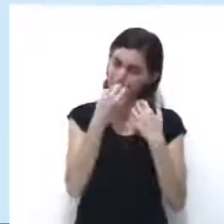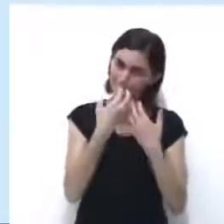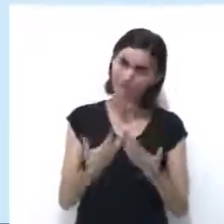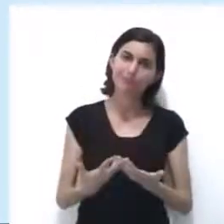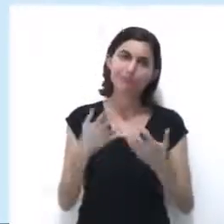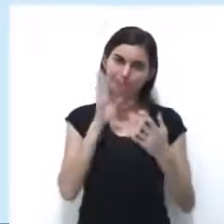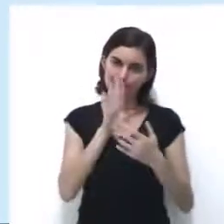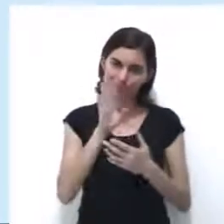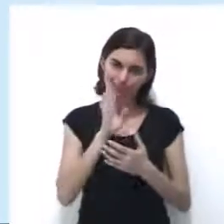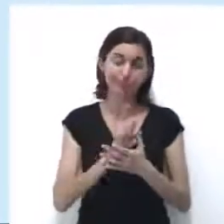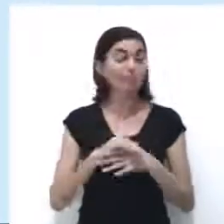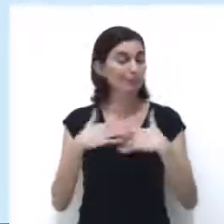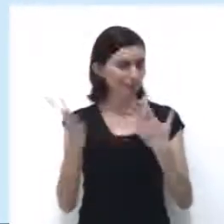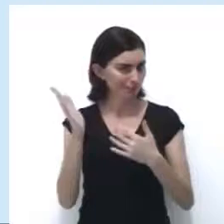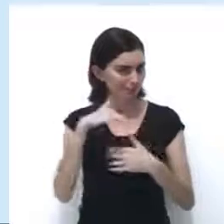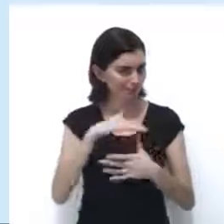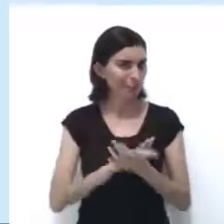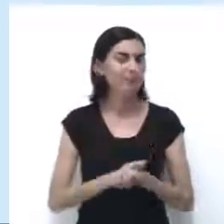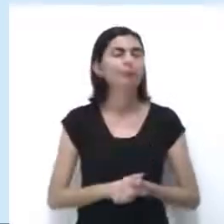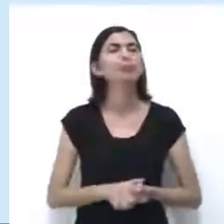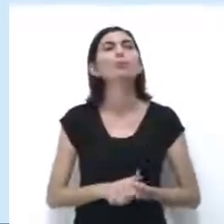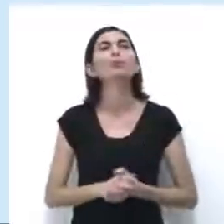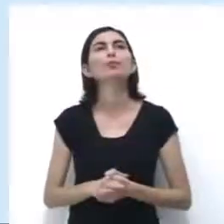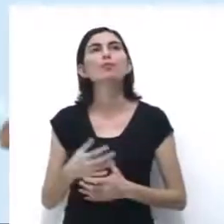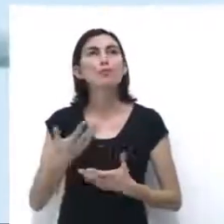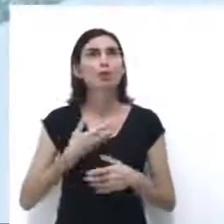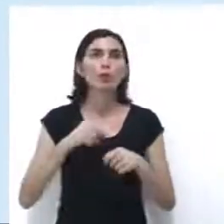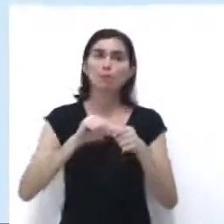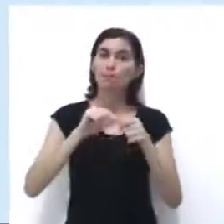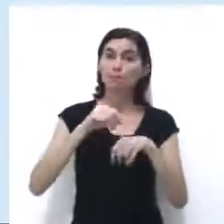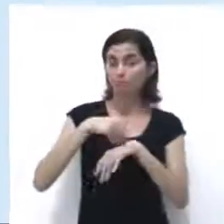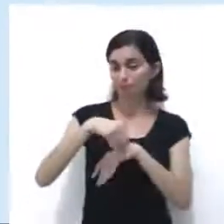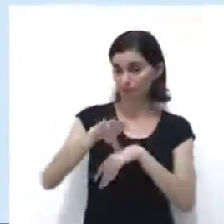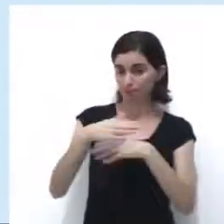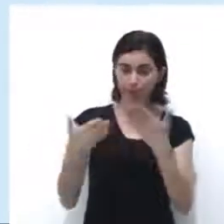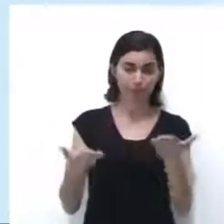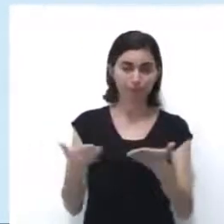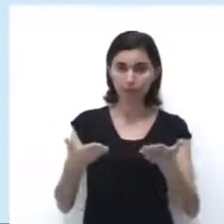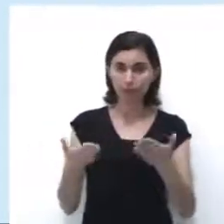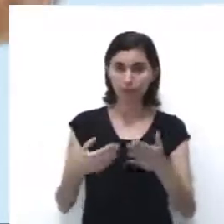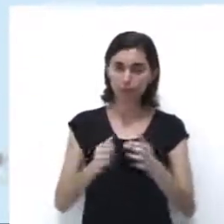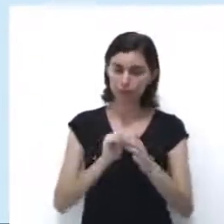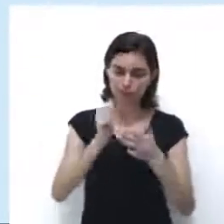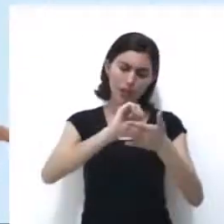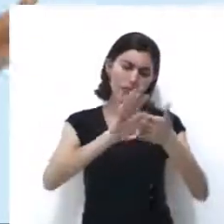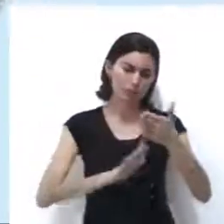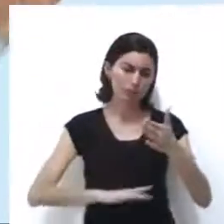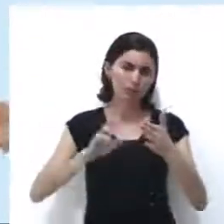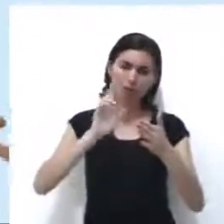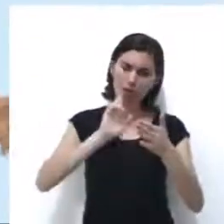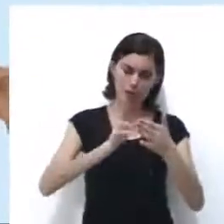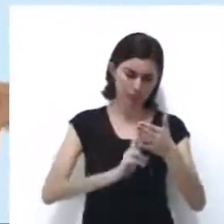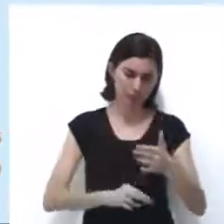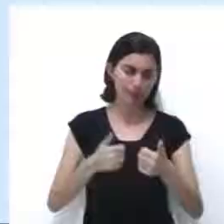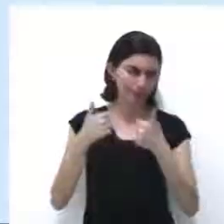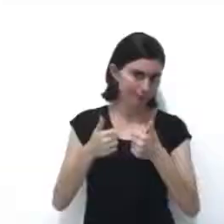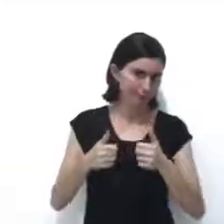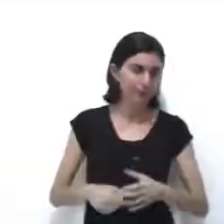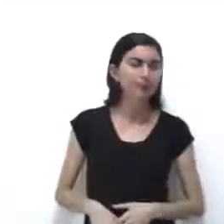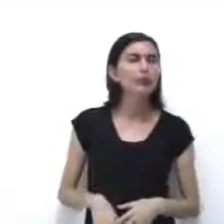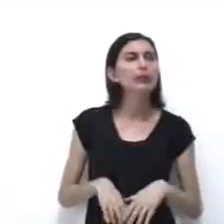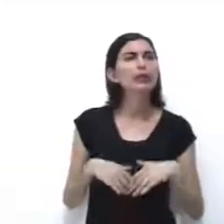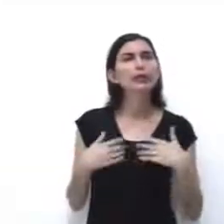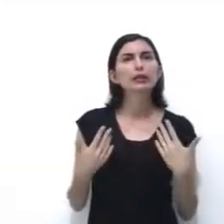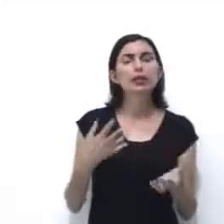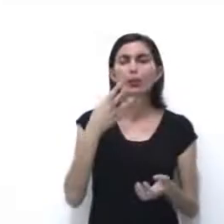bom, pessoal? Legal? Então vamos nessa. Olha só. Quero fazer aqui com vocês agora uma tarefa, um exercício. Tá